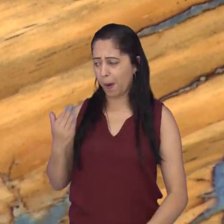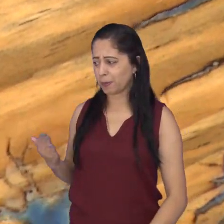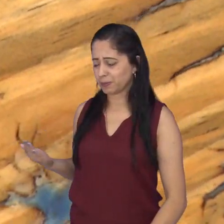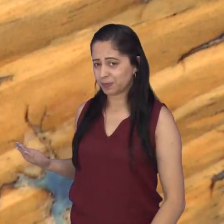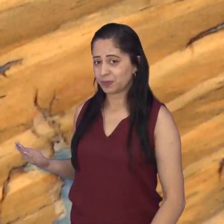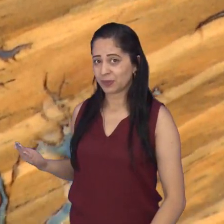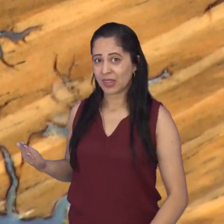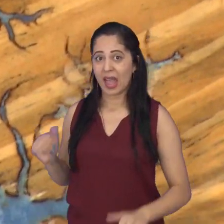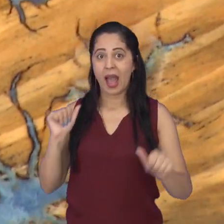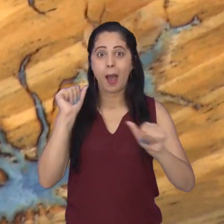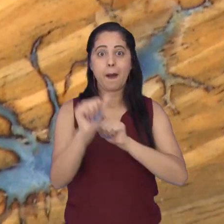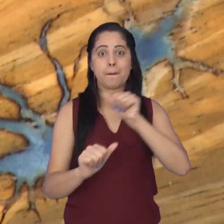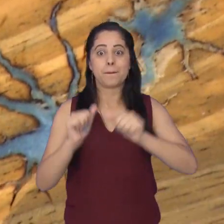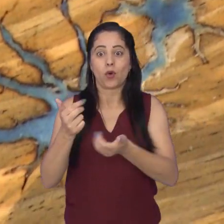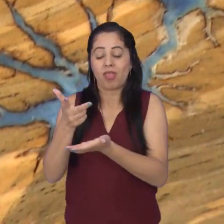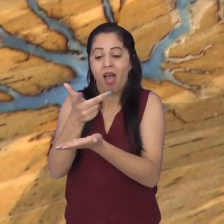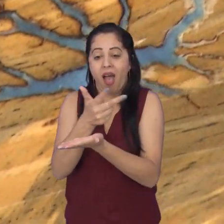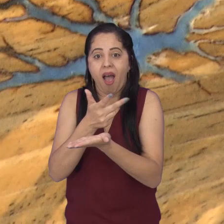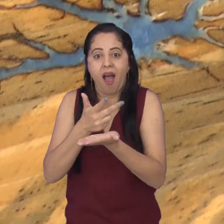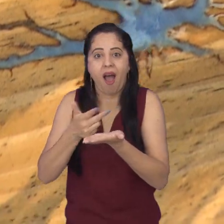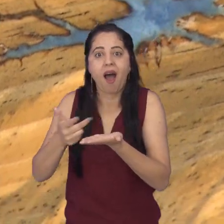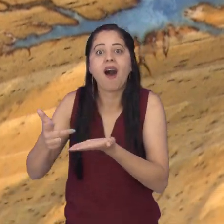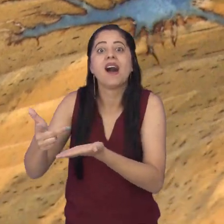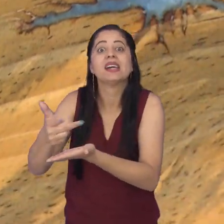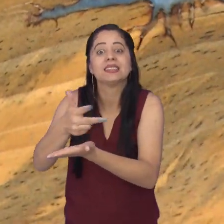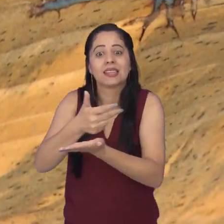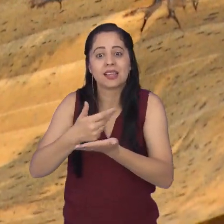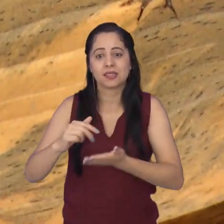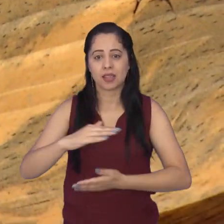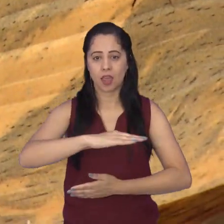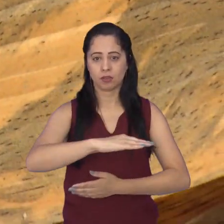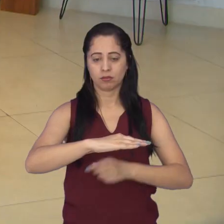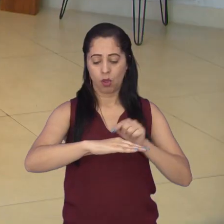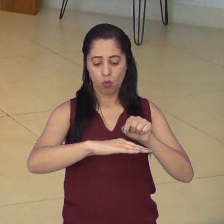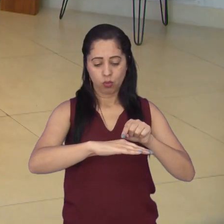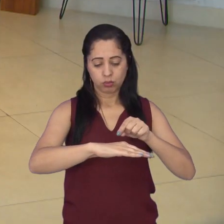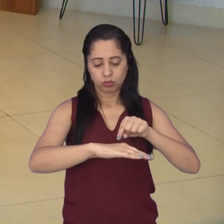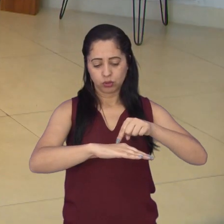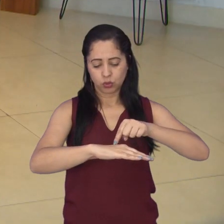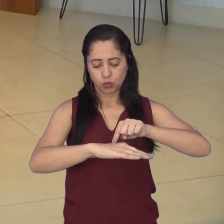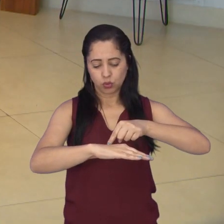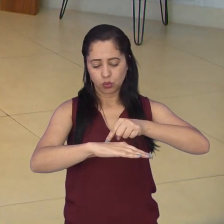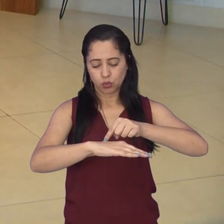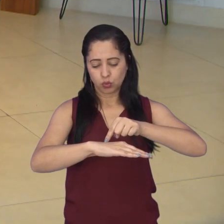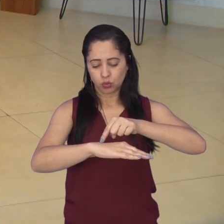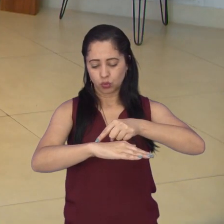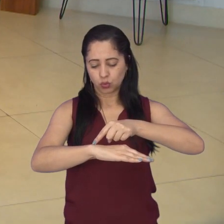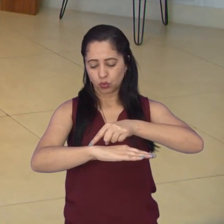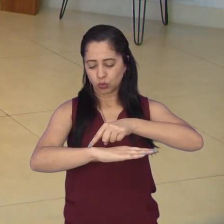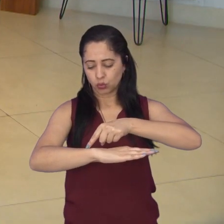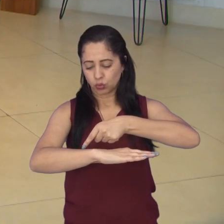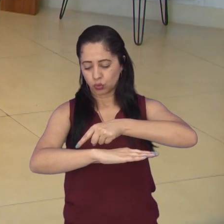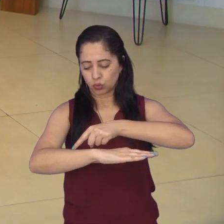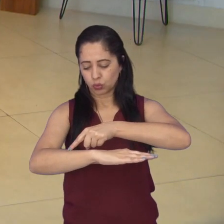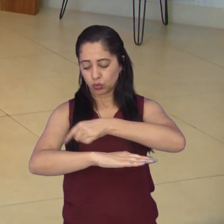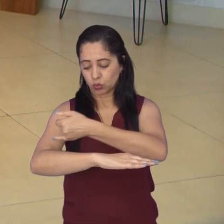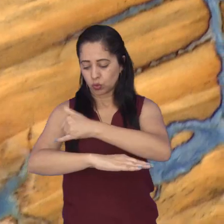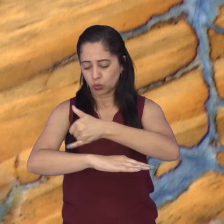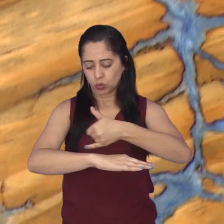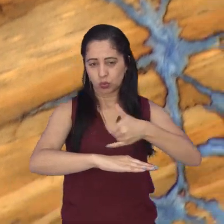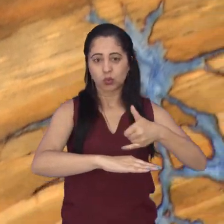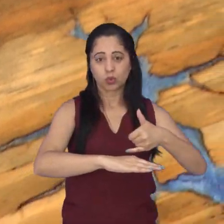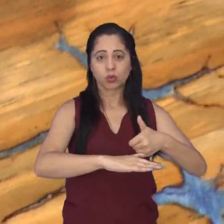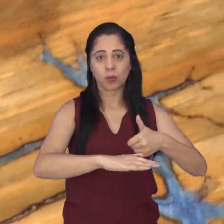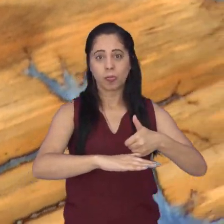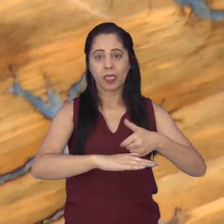a voltagem, ela vai nos veios da madeira, ela vai criando os desenhos naturalmente. E aí